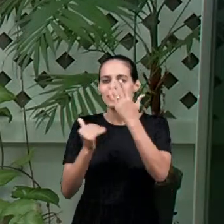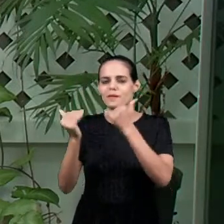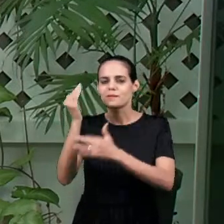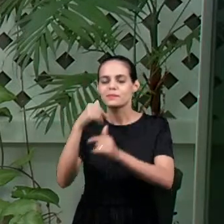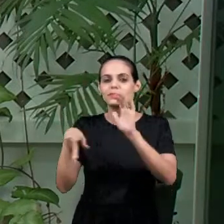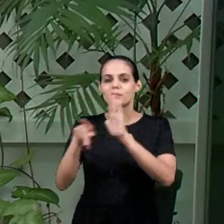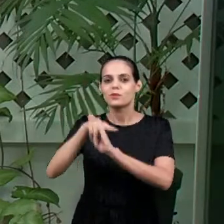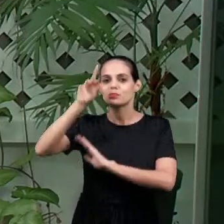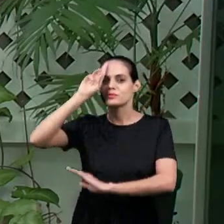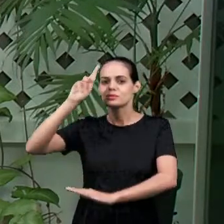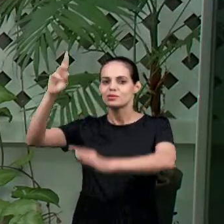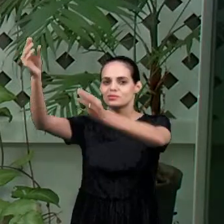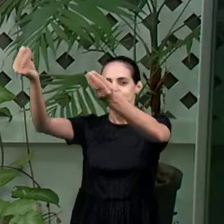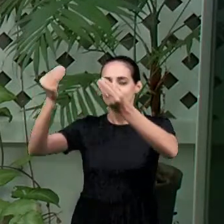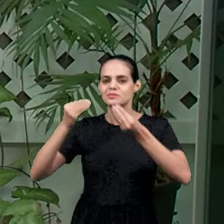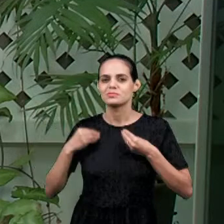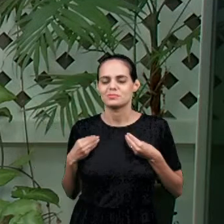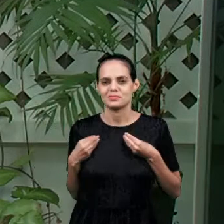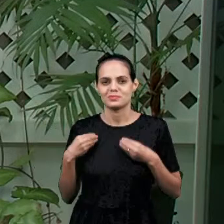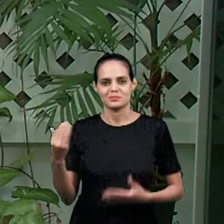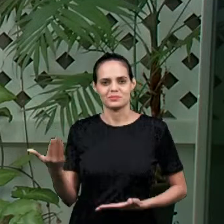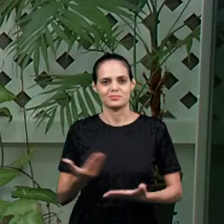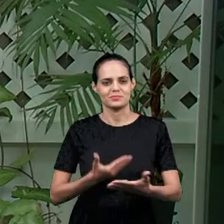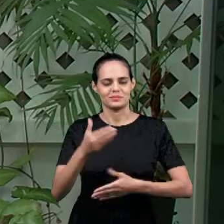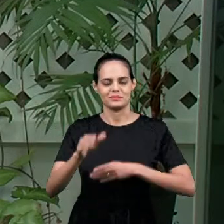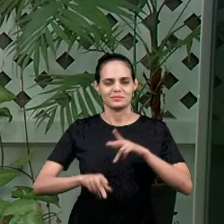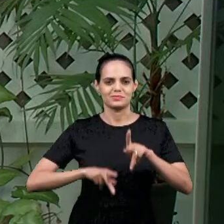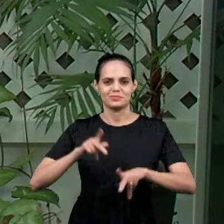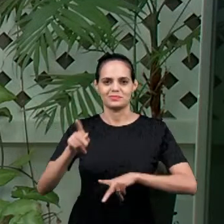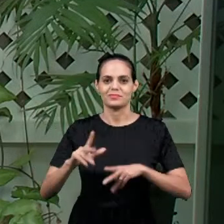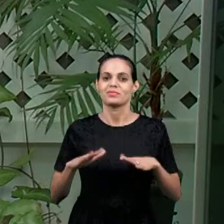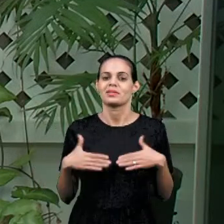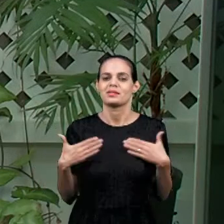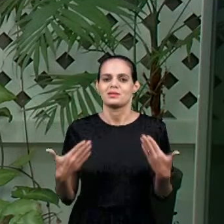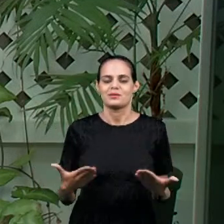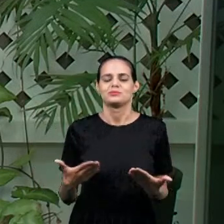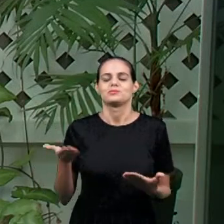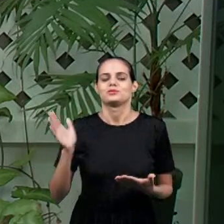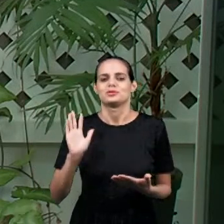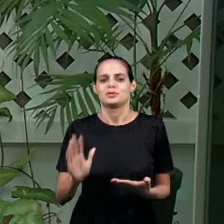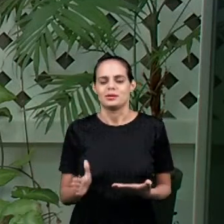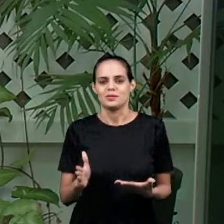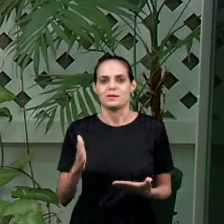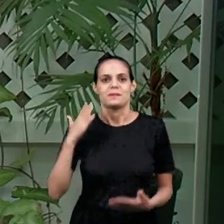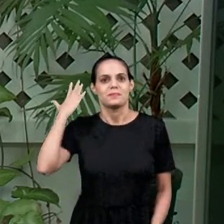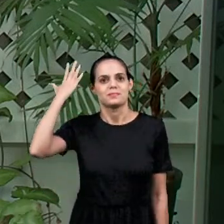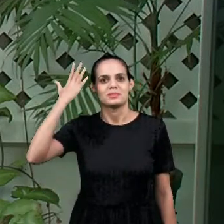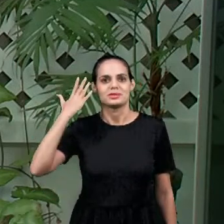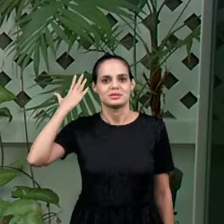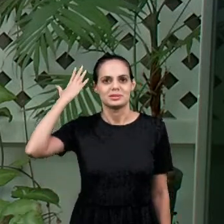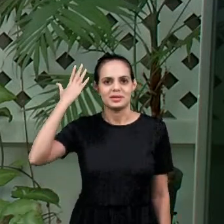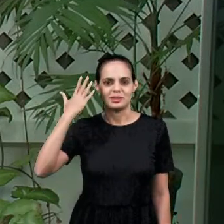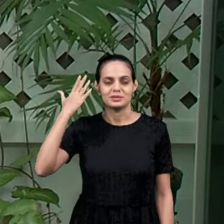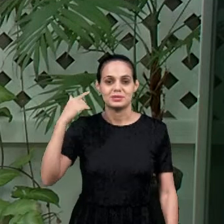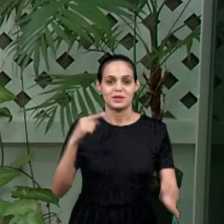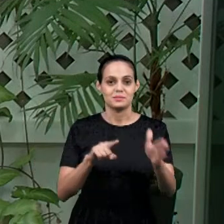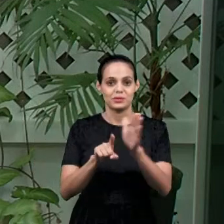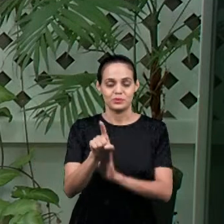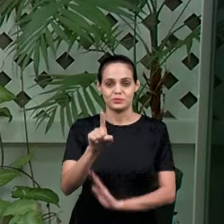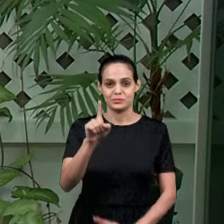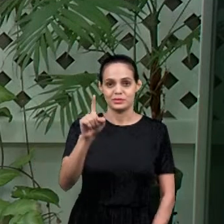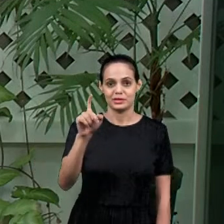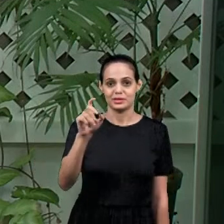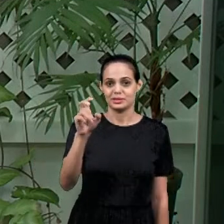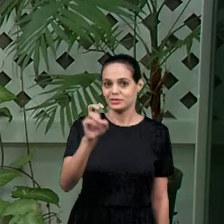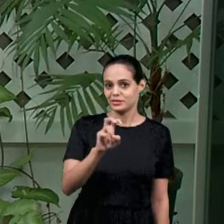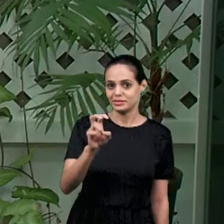tem para o seu povo. Assim, meus amados, temos dado uma palavra, e a pergunta quinta foi: